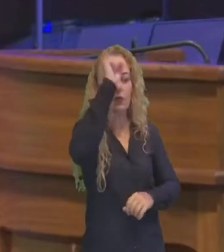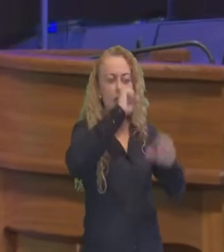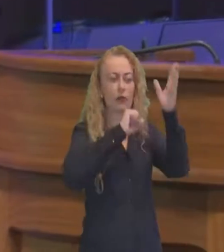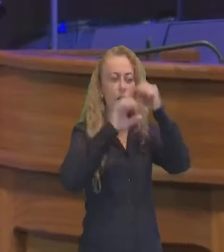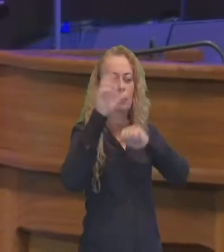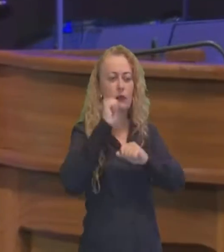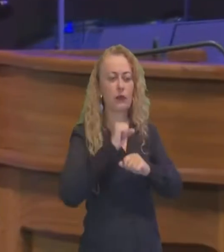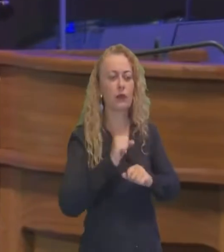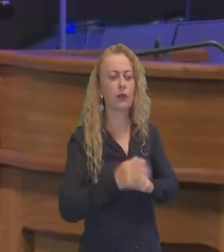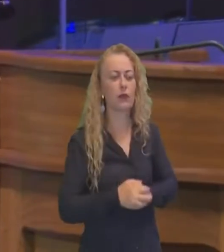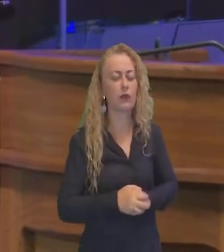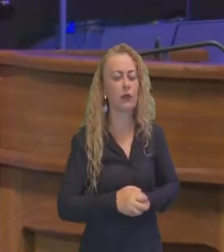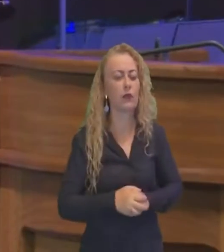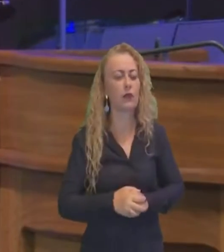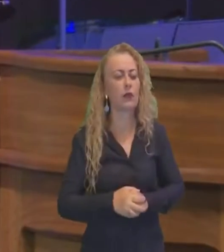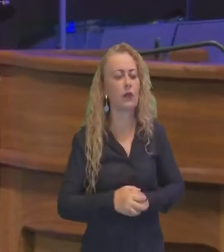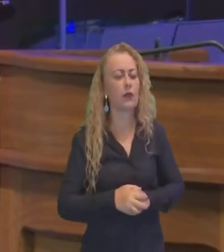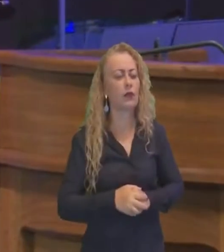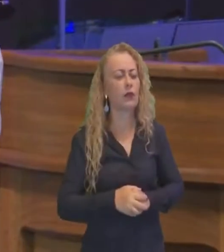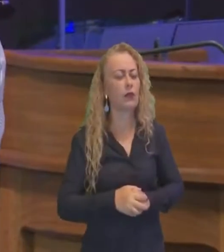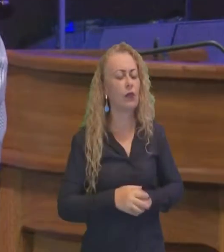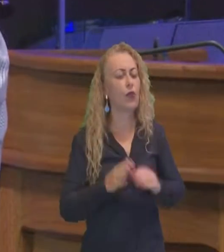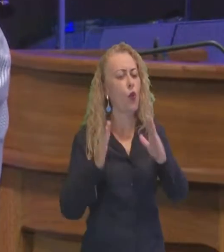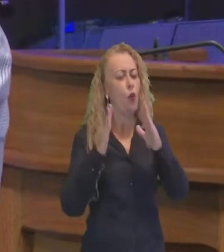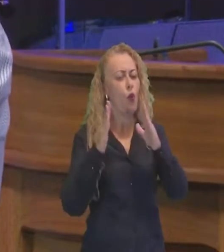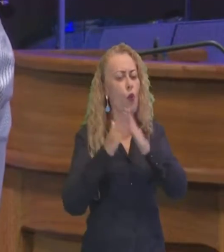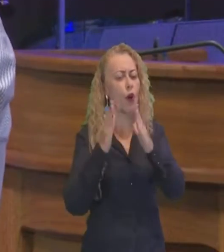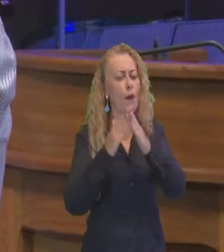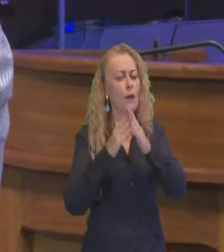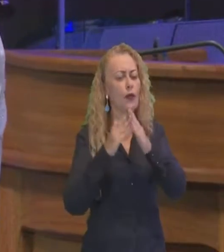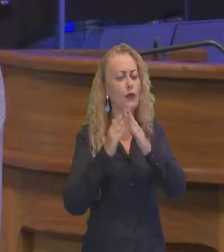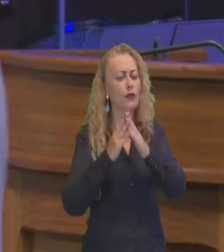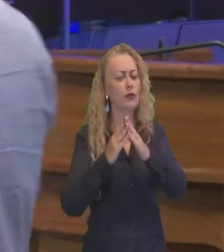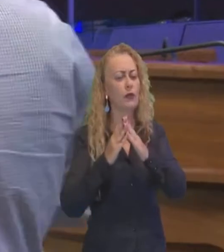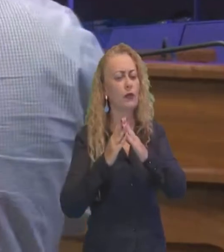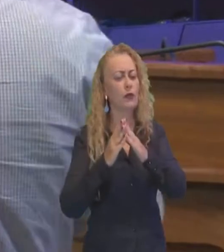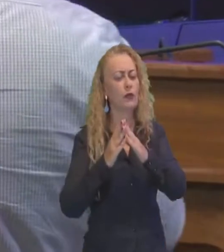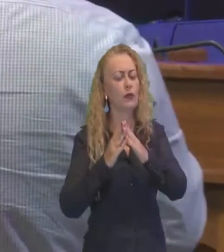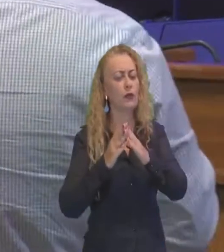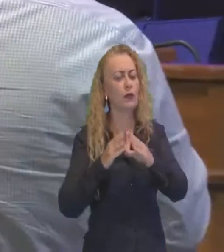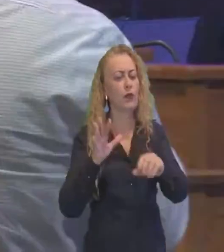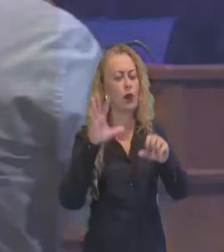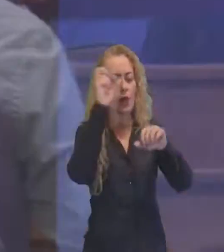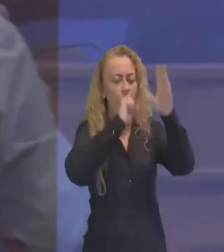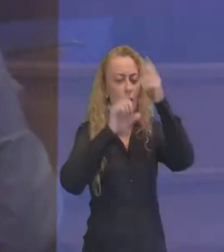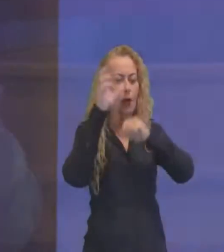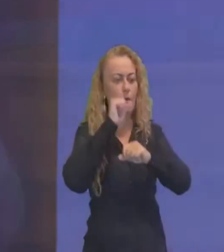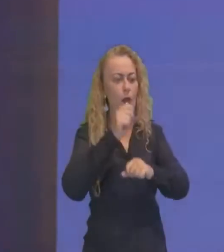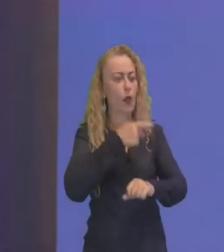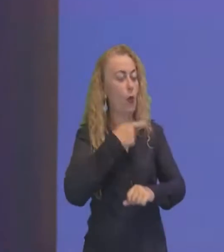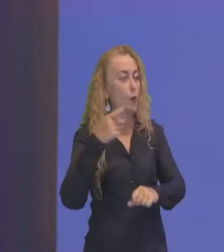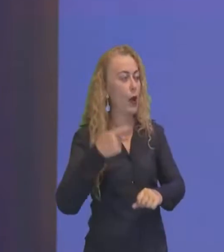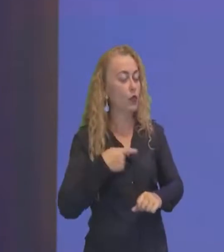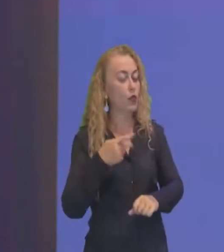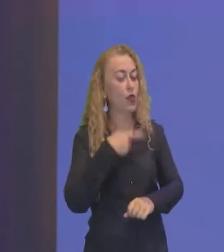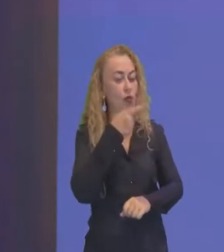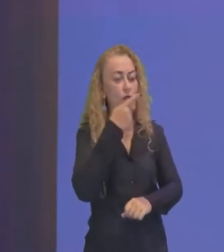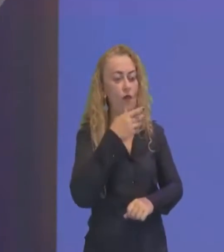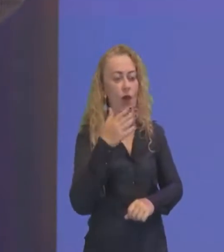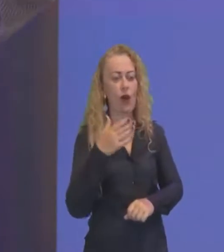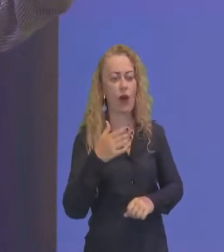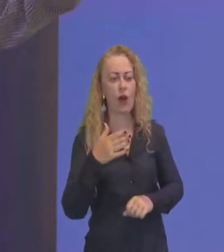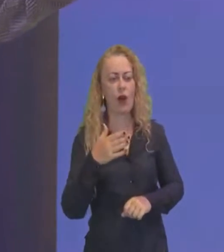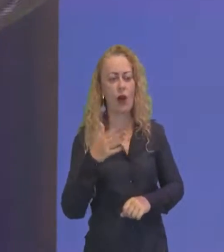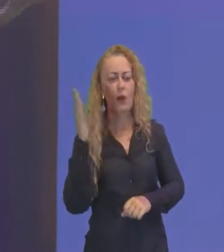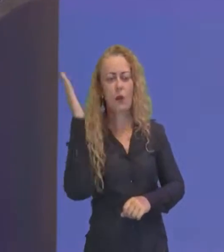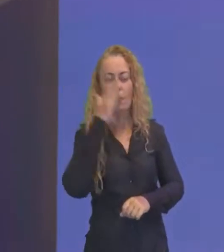na porta e a gente orando. Ninguém sabia, porque eu aprendi que pastor não se queixa com a igreja, pastor se